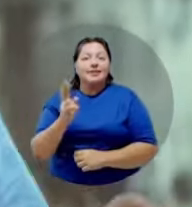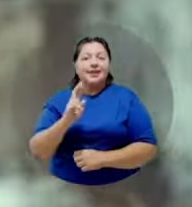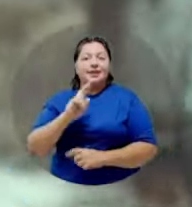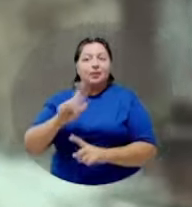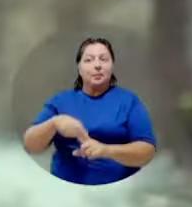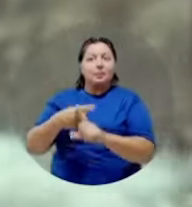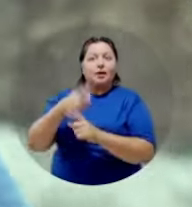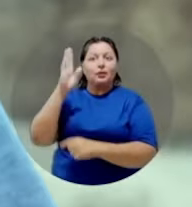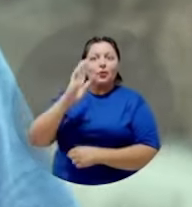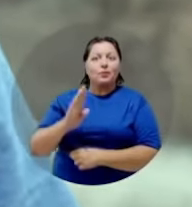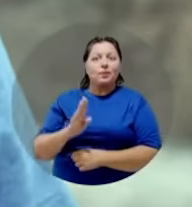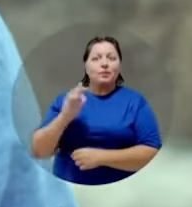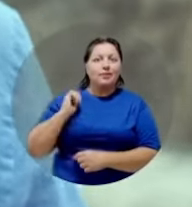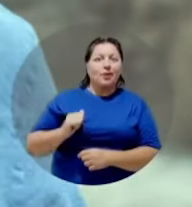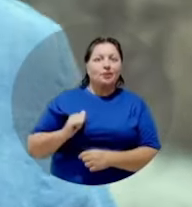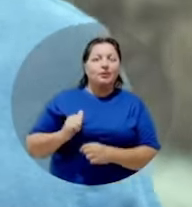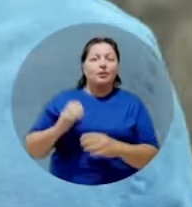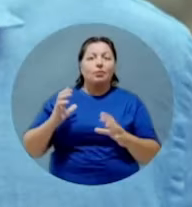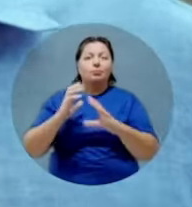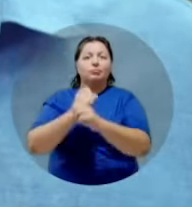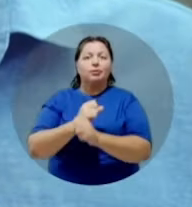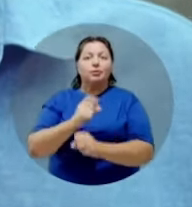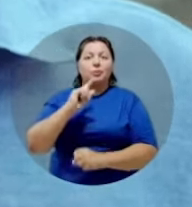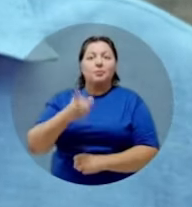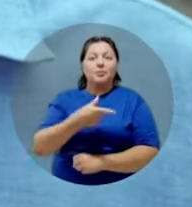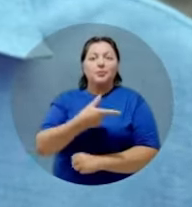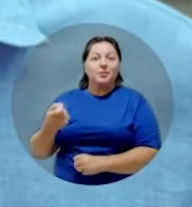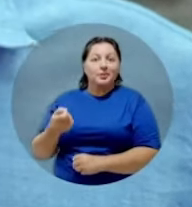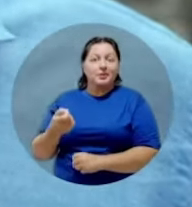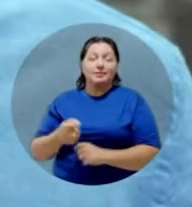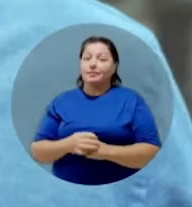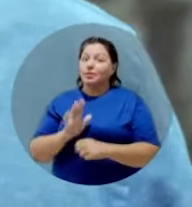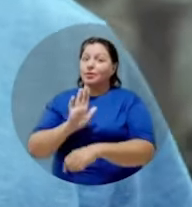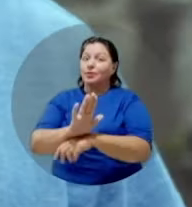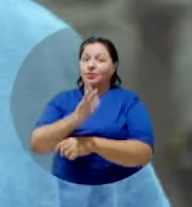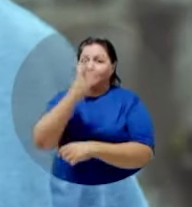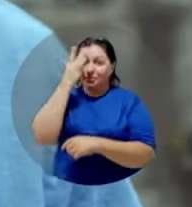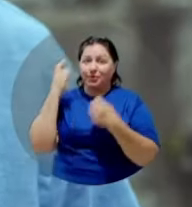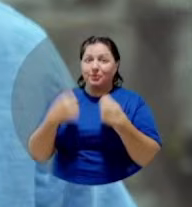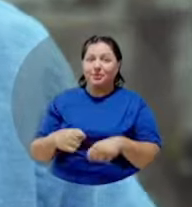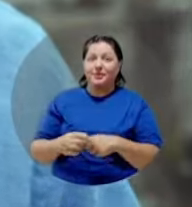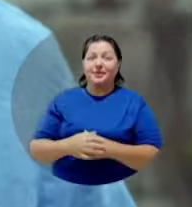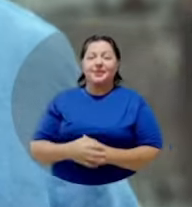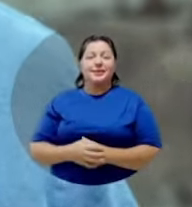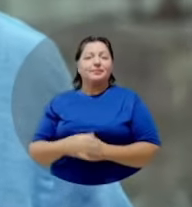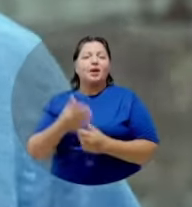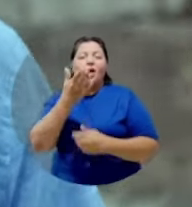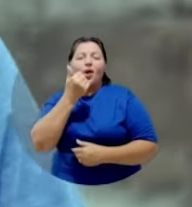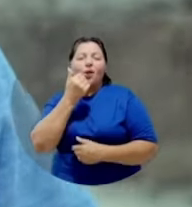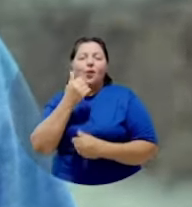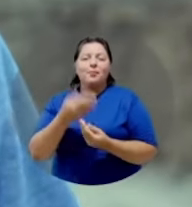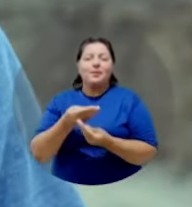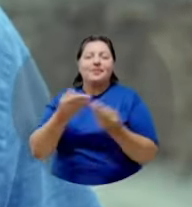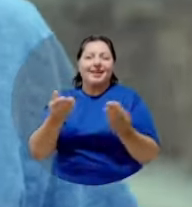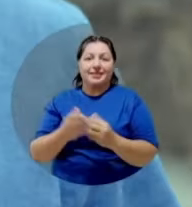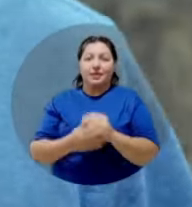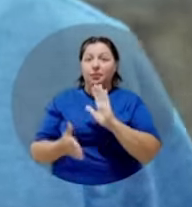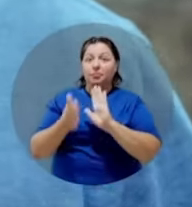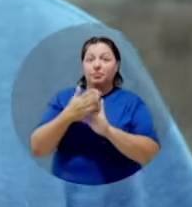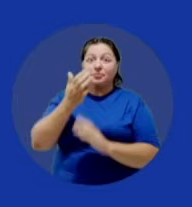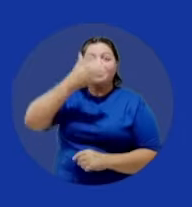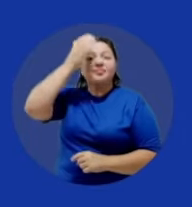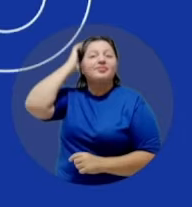até R$600, que somados ao Auxílio Brasil, pode chegar a 1.200 e ajudar quem mais precisa. É comida na